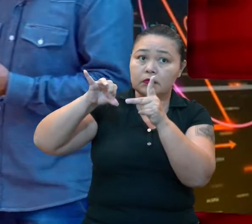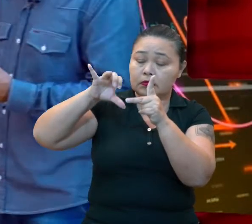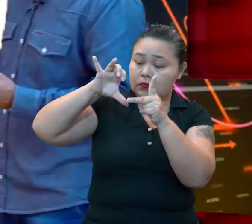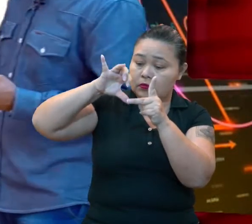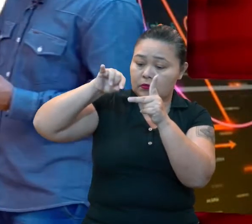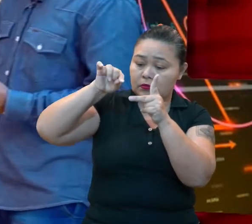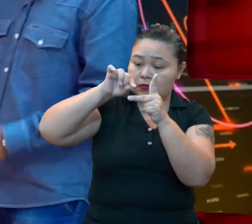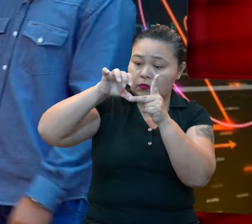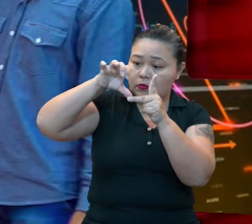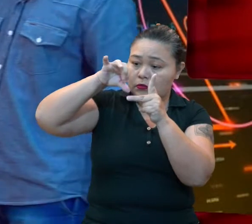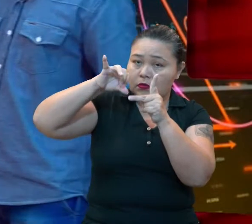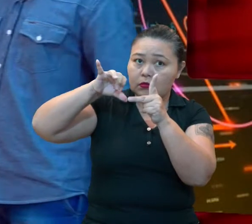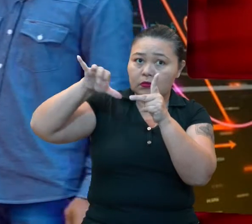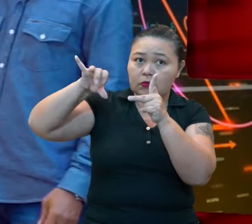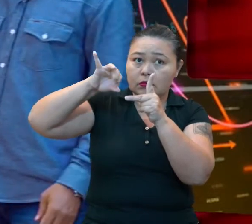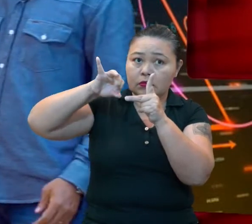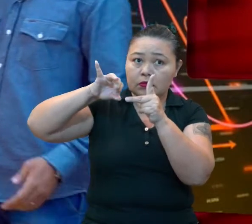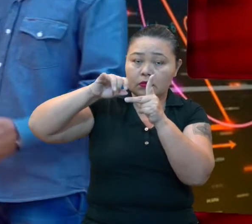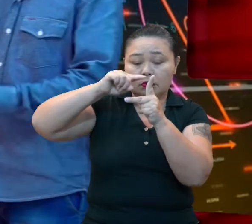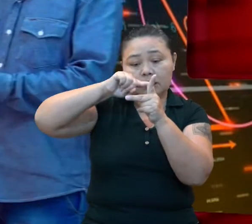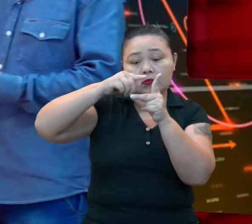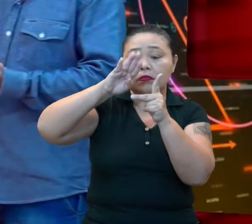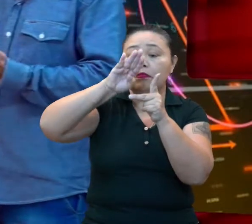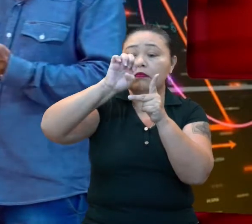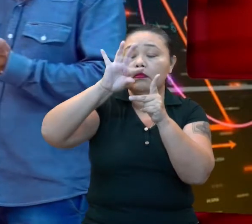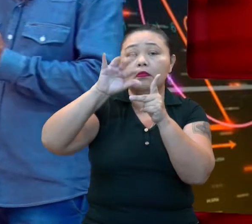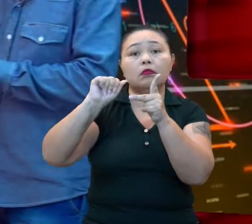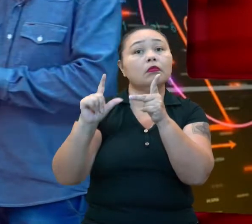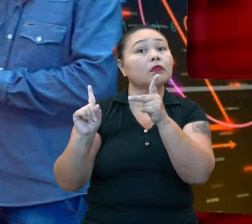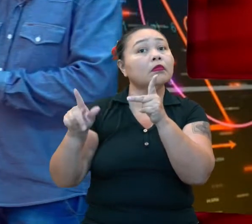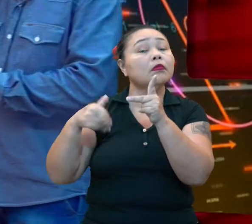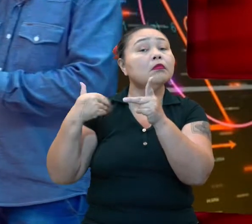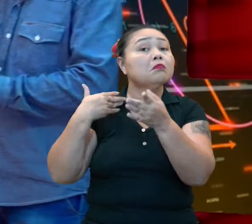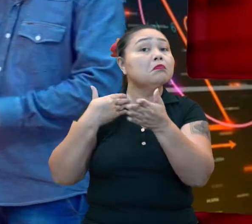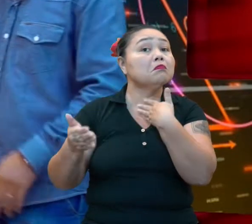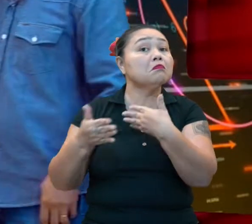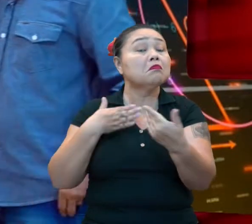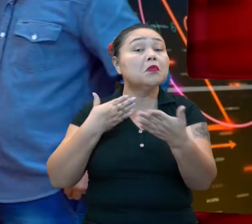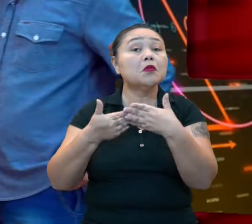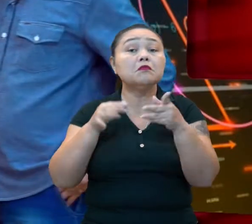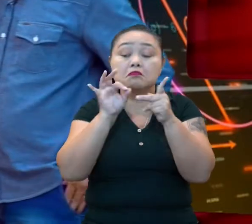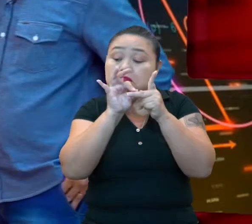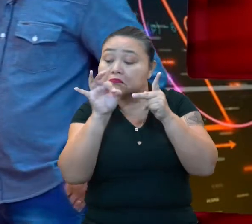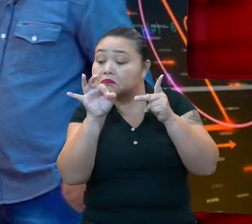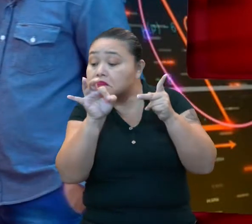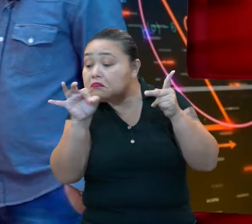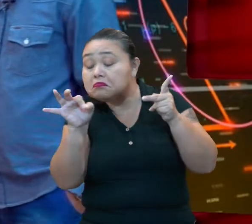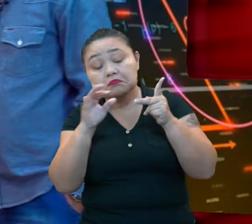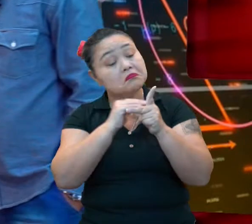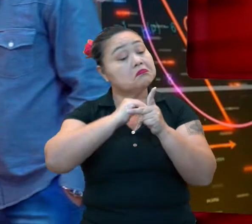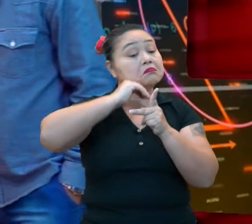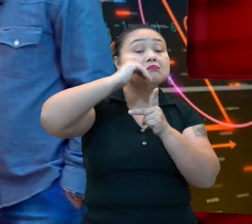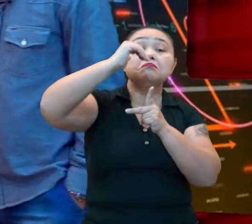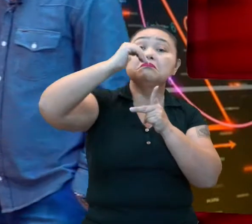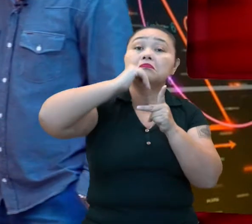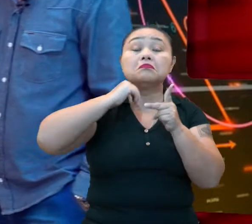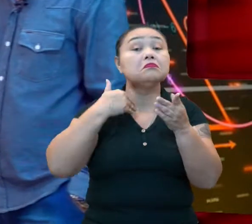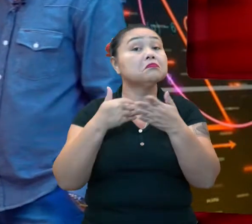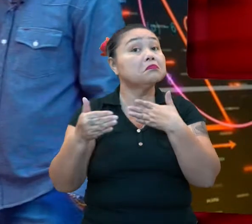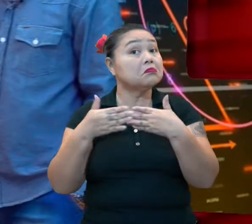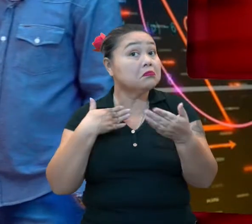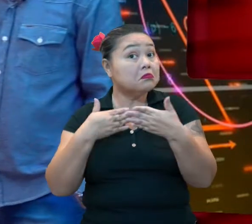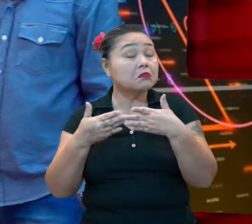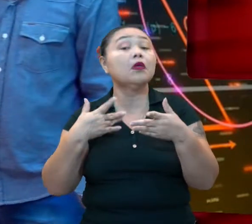quadradinho aqui, e todos eles têm o ângulo beta. Independente de eu saber medidas de lados, independente de qualquer coisa, a gente tem